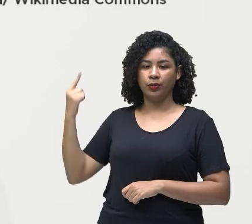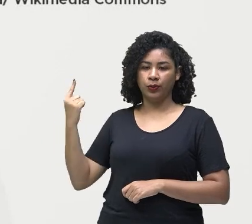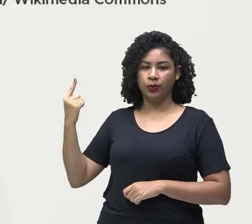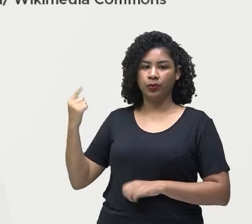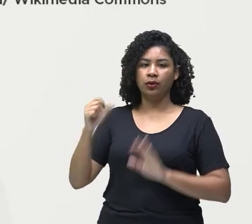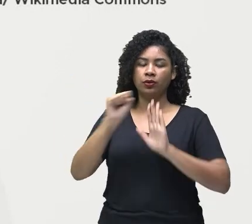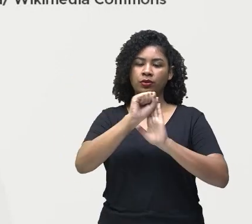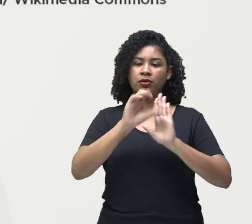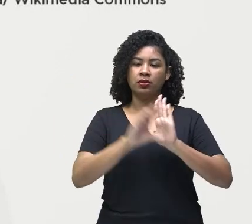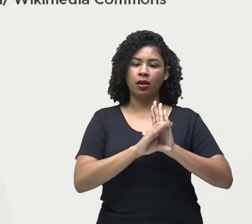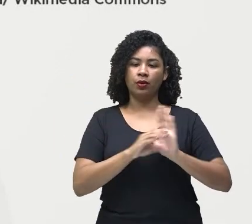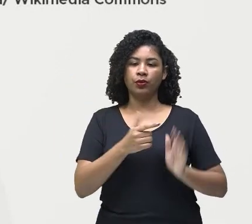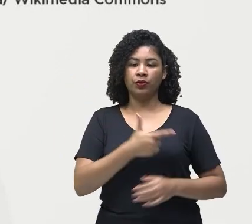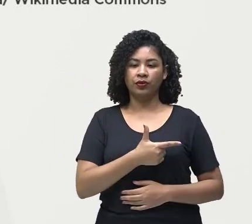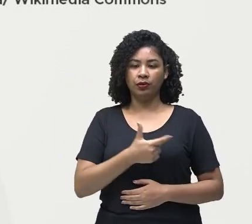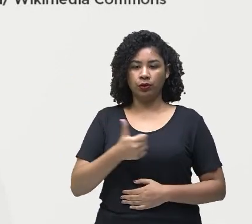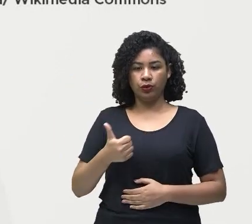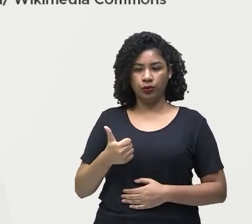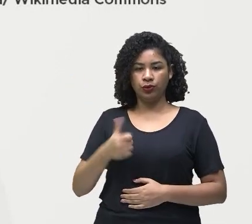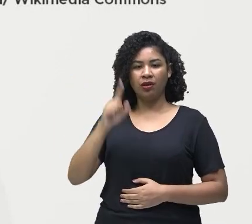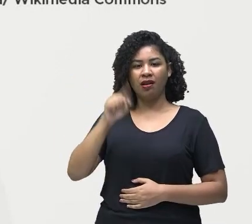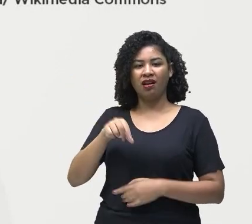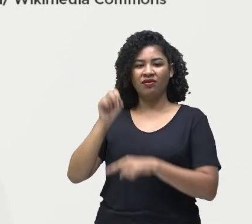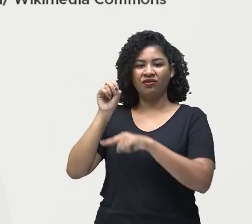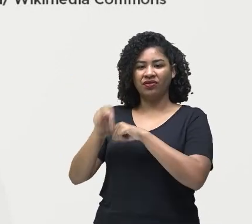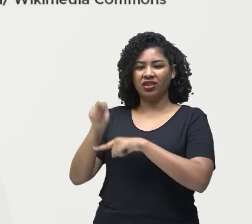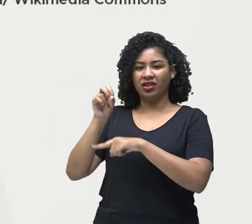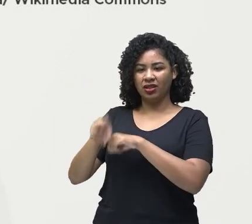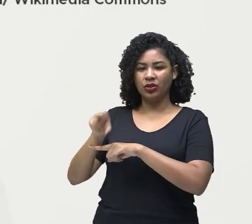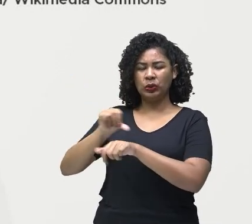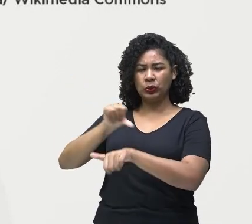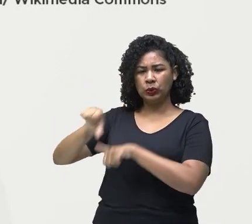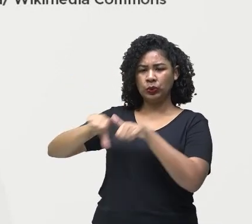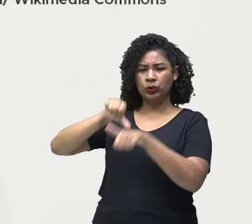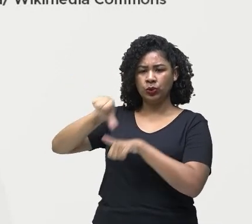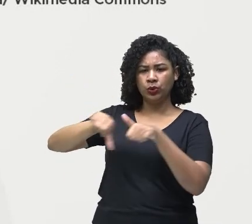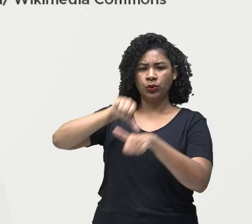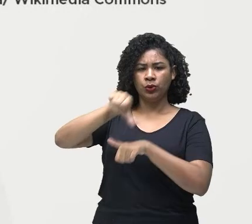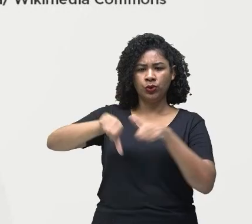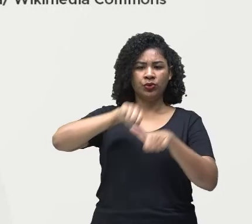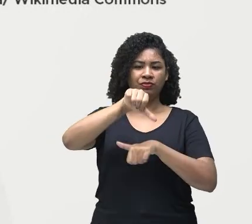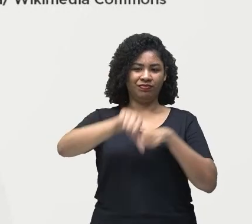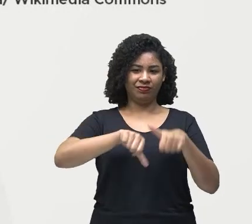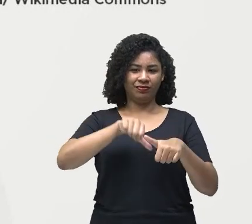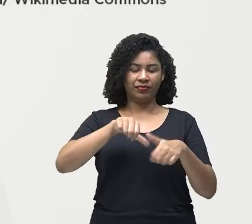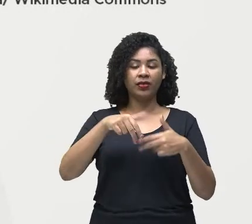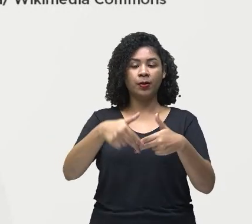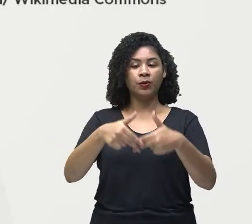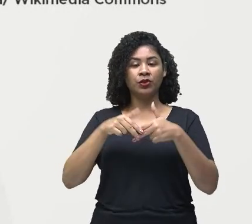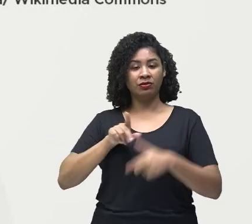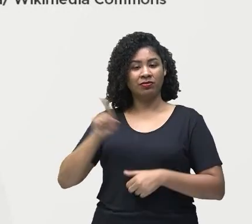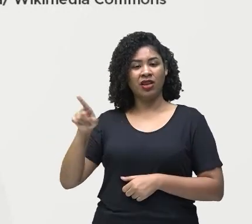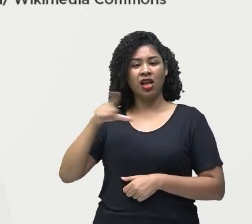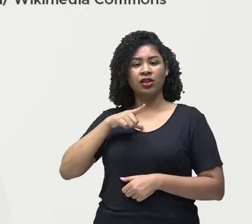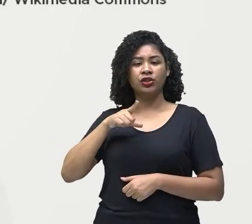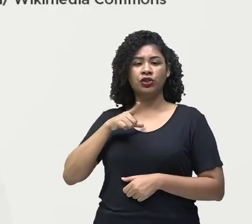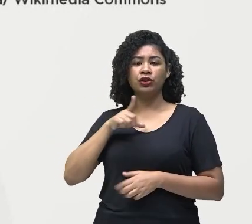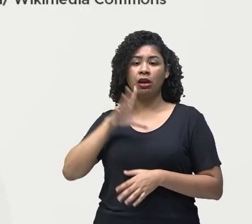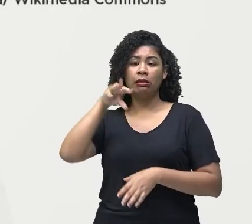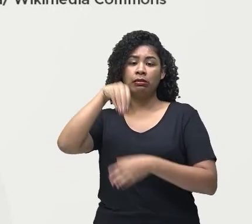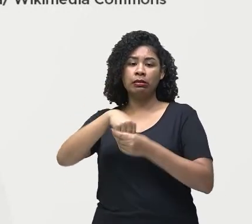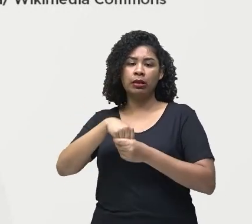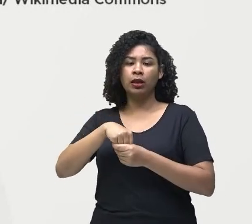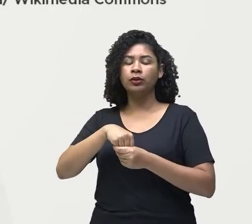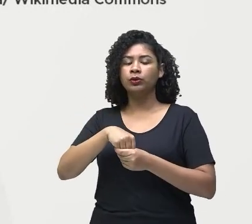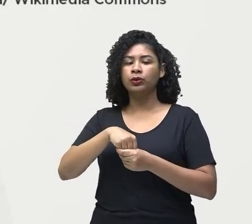é uma mutação dos vírus influenza, que até então habitava apenas suínos,